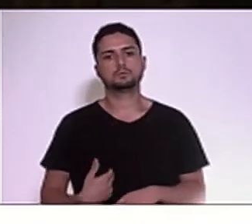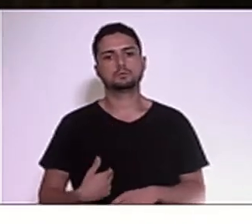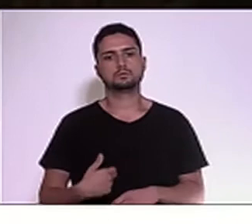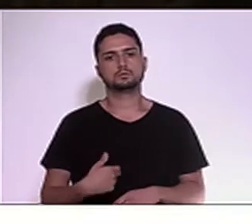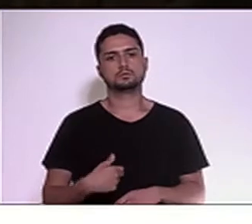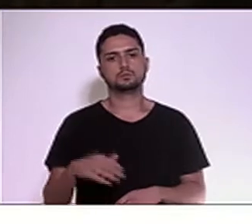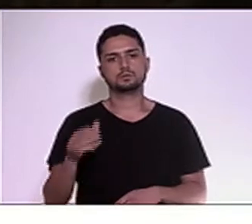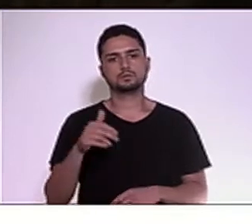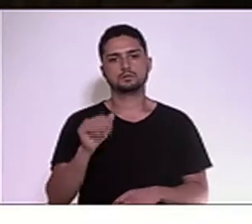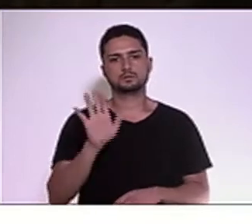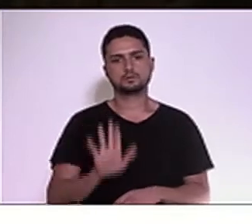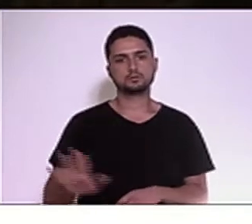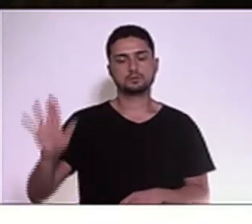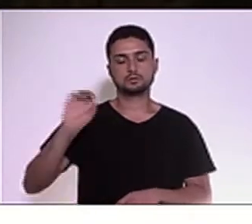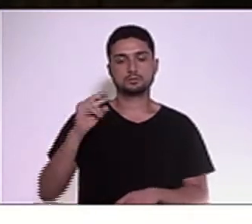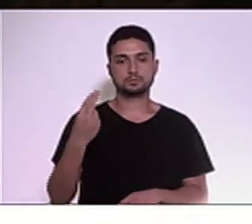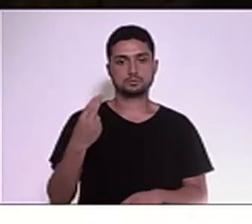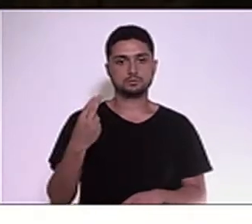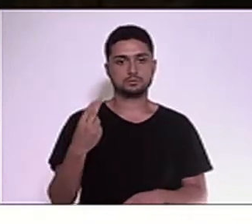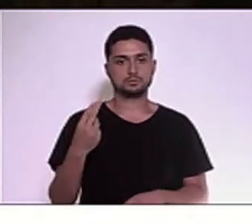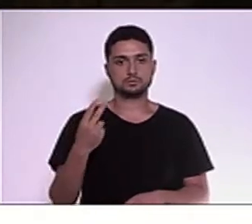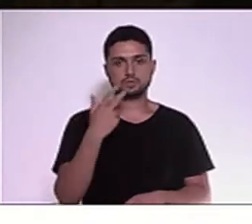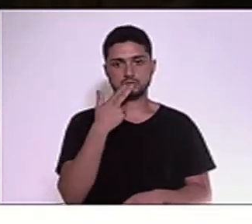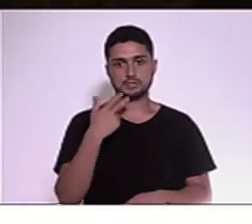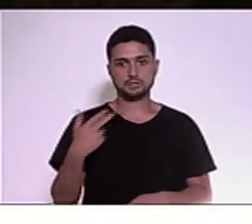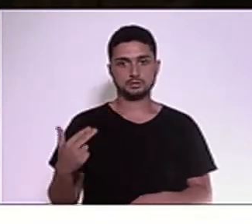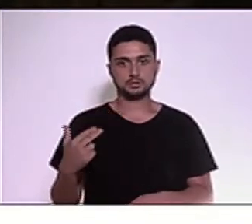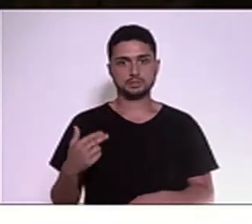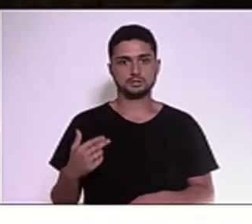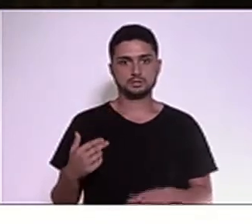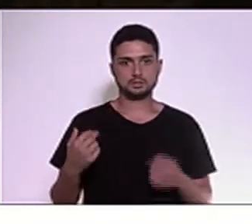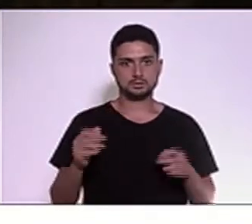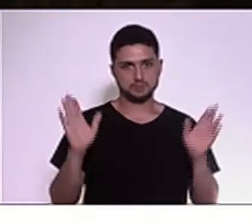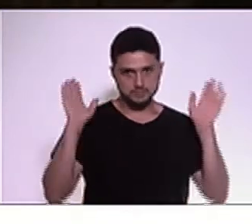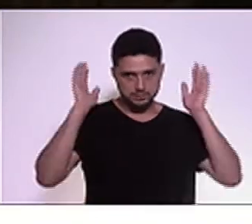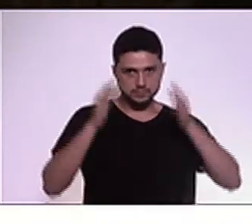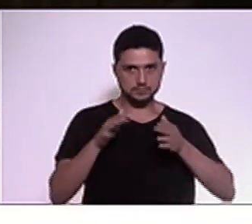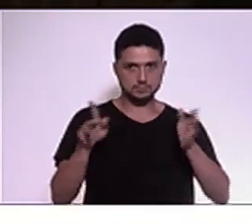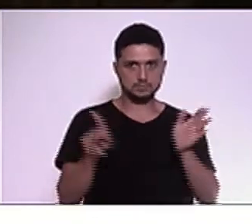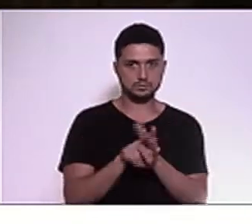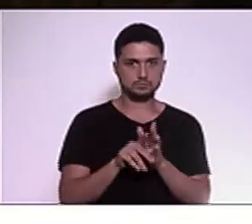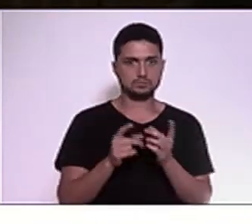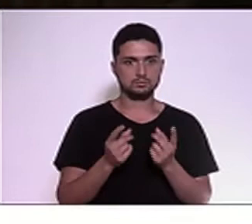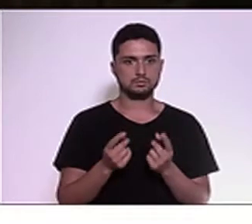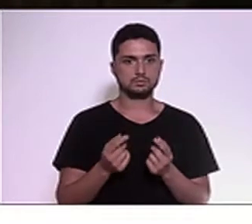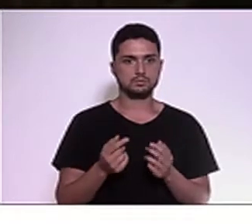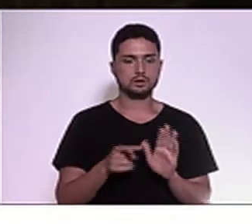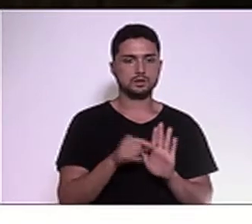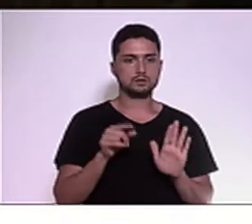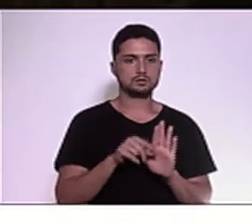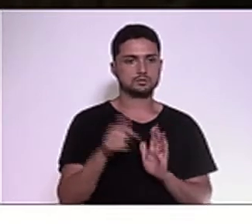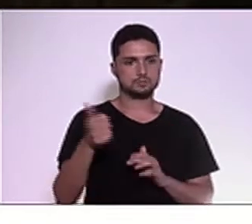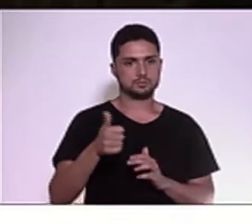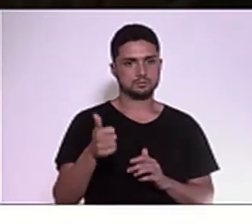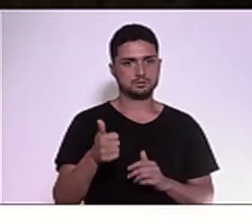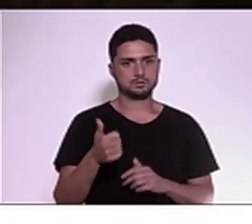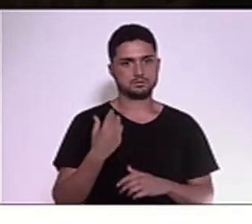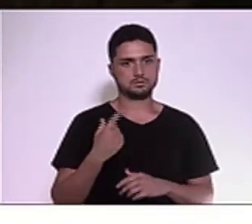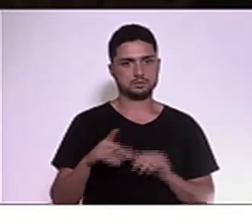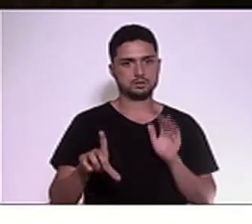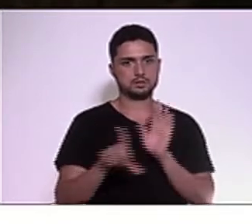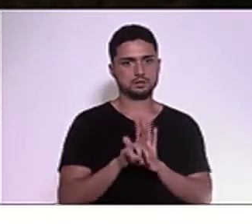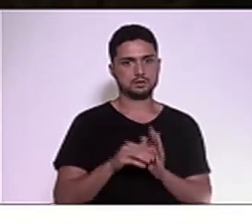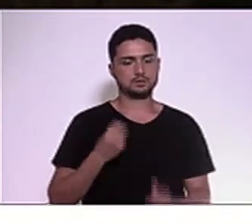estrangeiras, desde que destinadas a atender ao dispositivo disposto no artigo 1º da presente lei. Ou